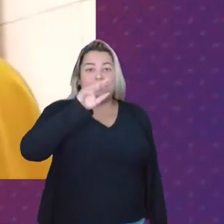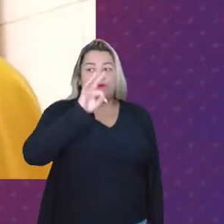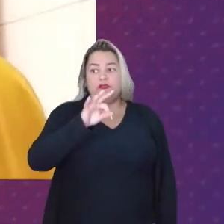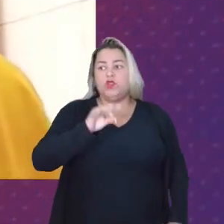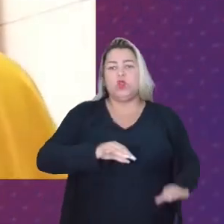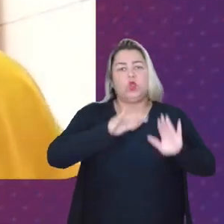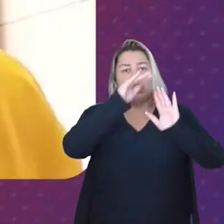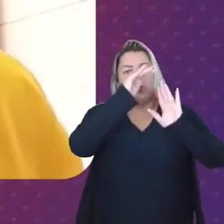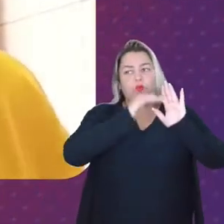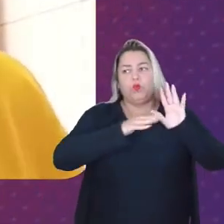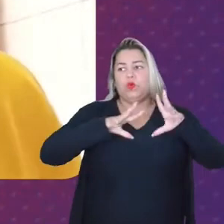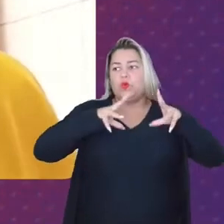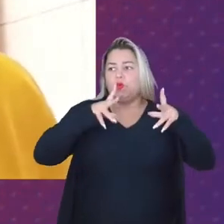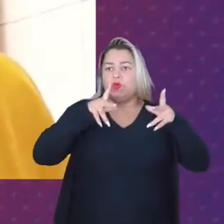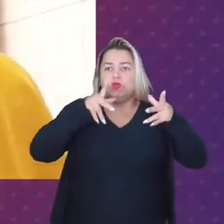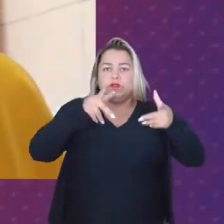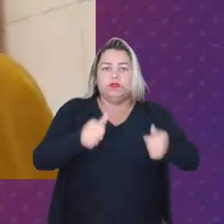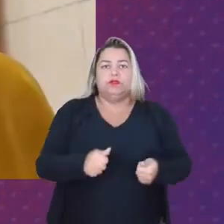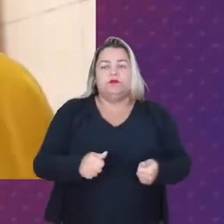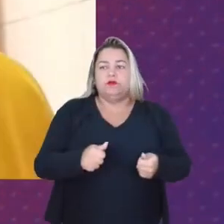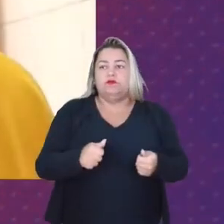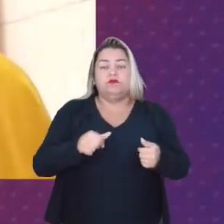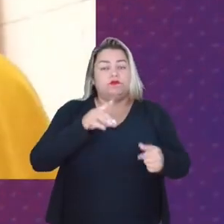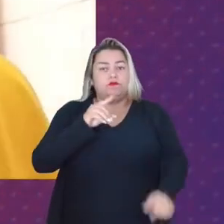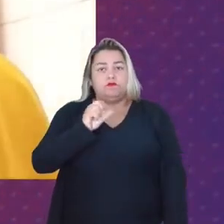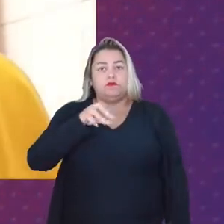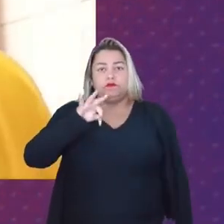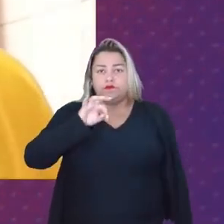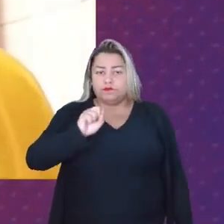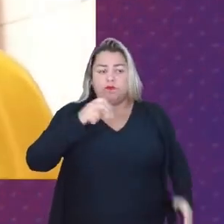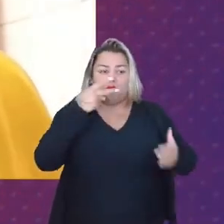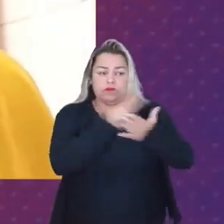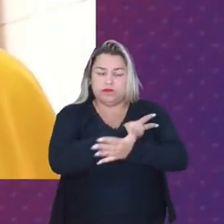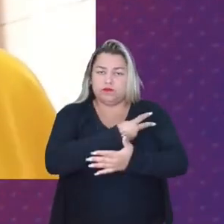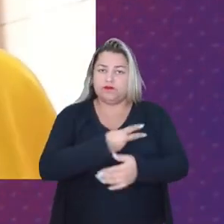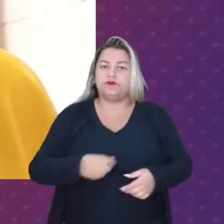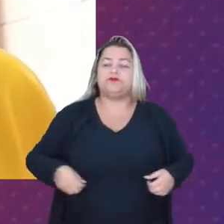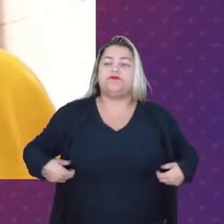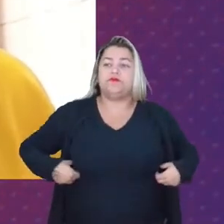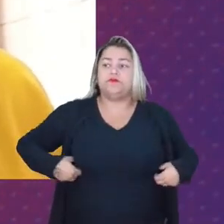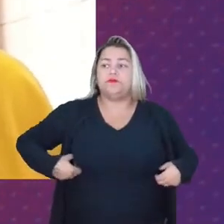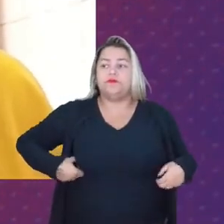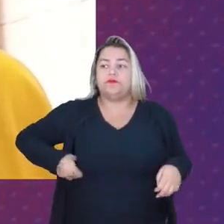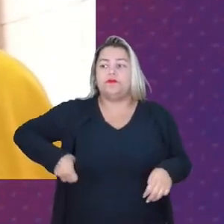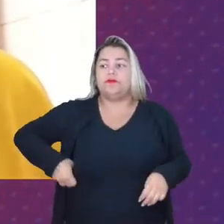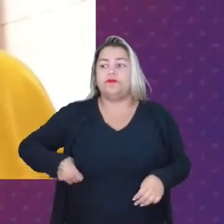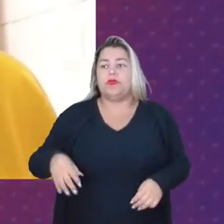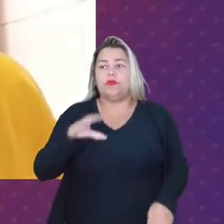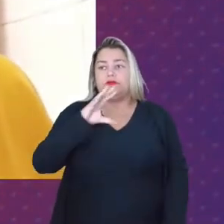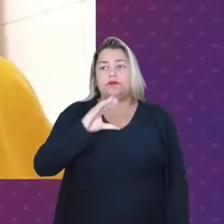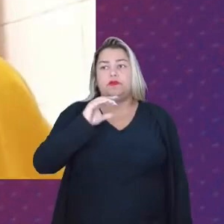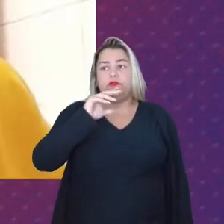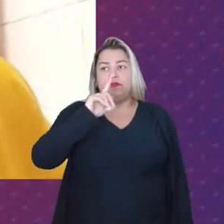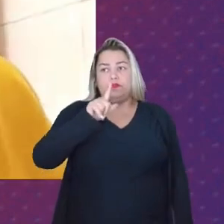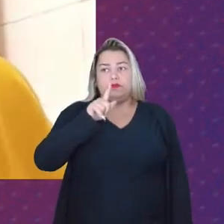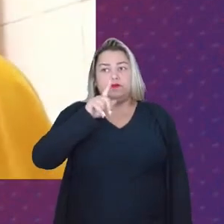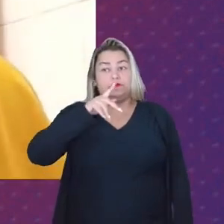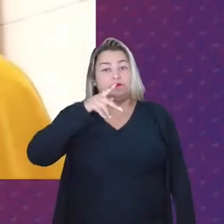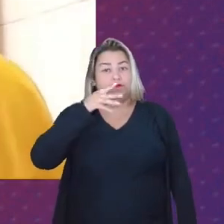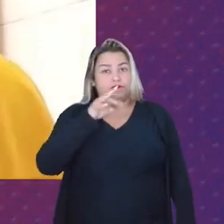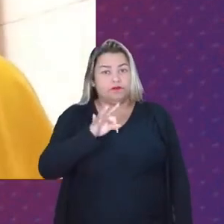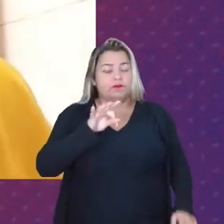enumerar todos os desmontes que foram feitos, né? A CLT não, a